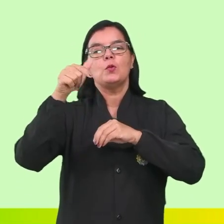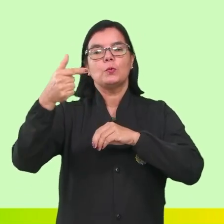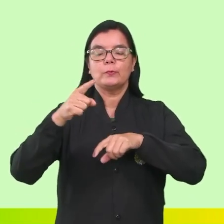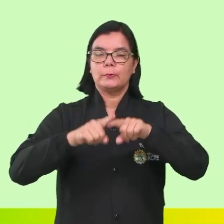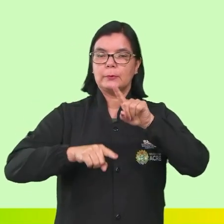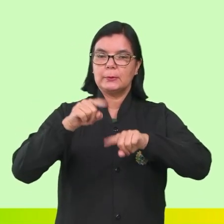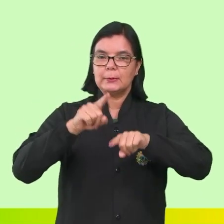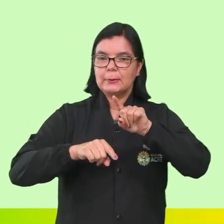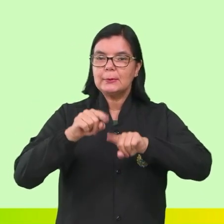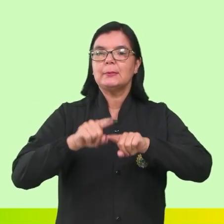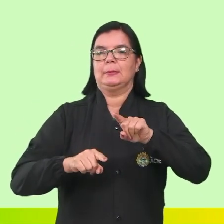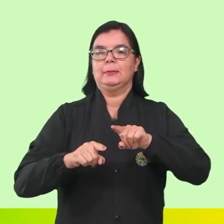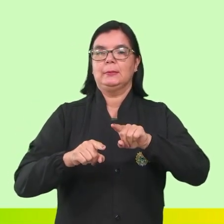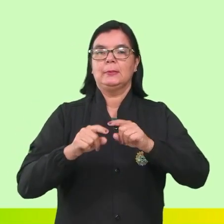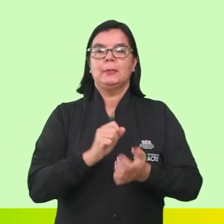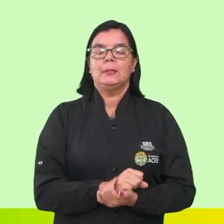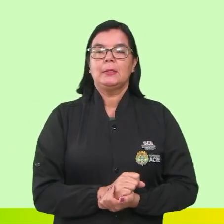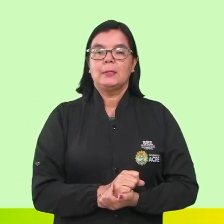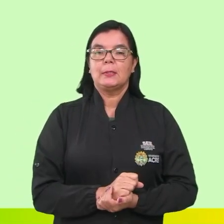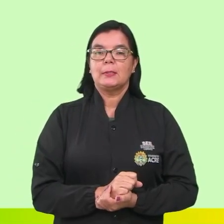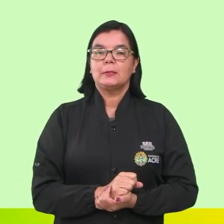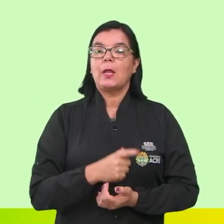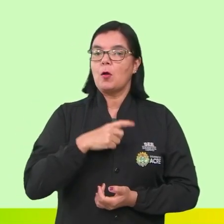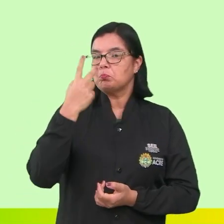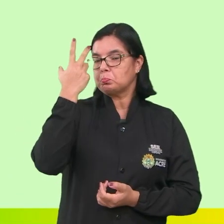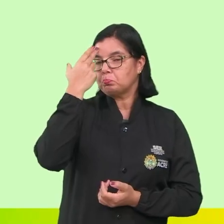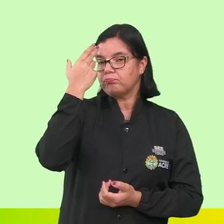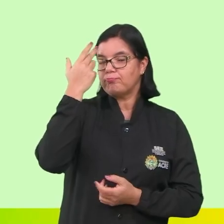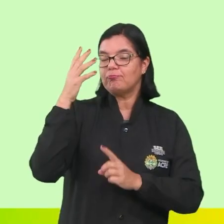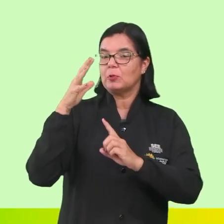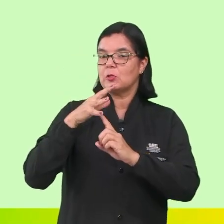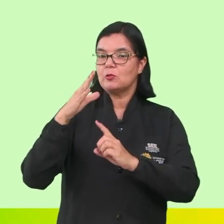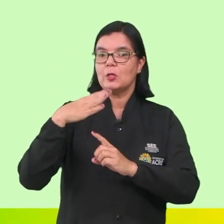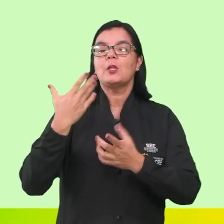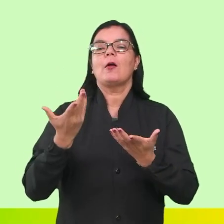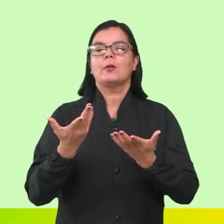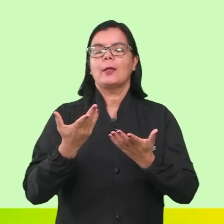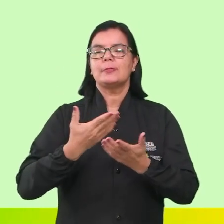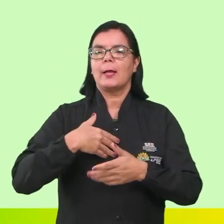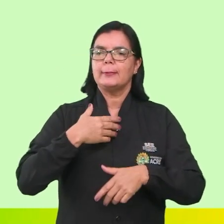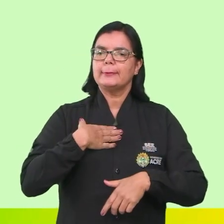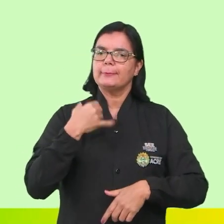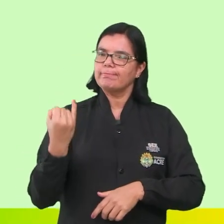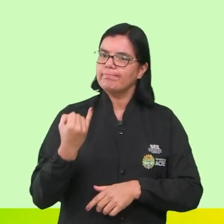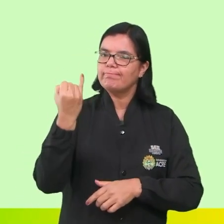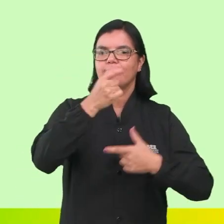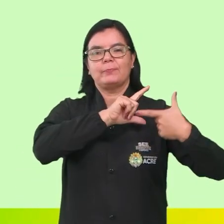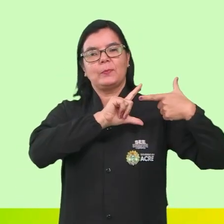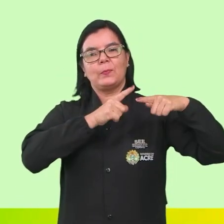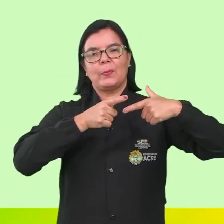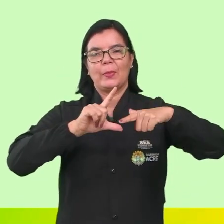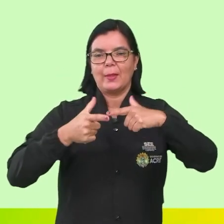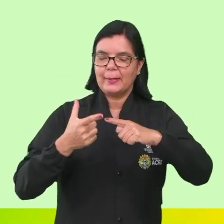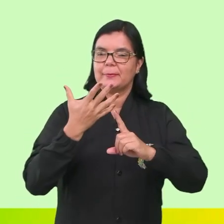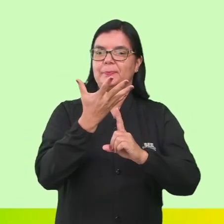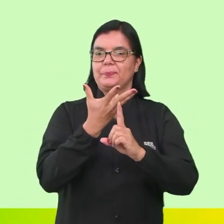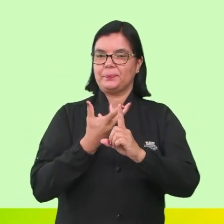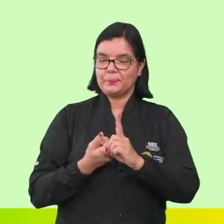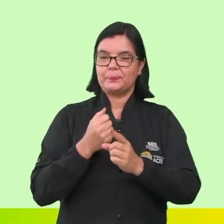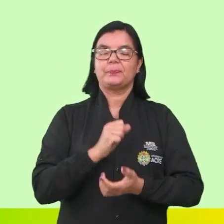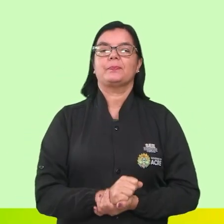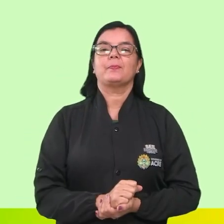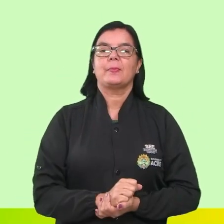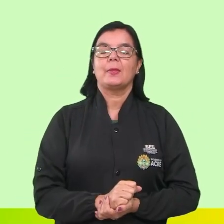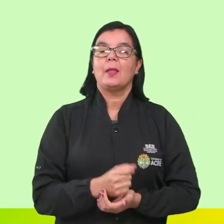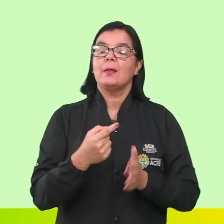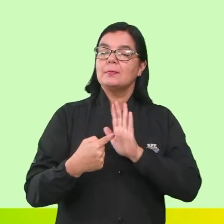outros materiais naturais e refletem as ricas tradições artísticas. E esse tipo